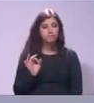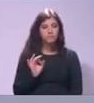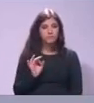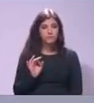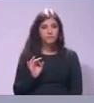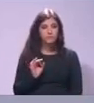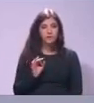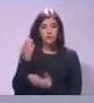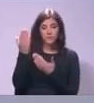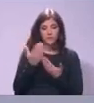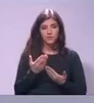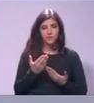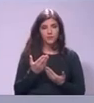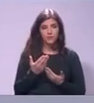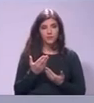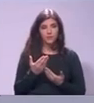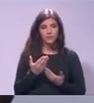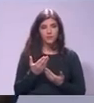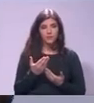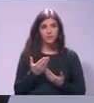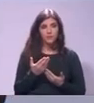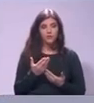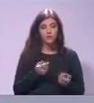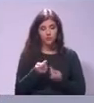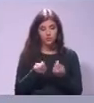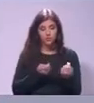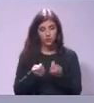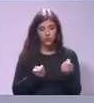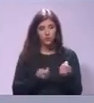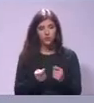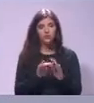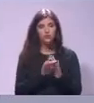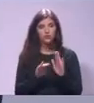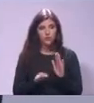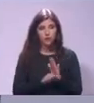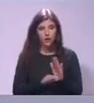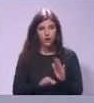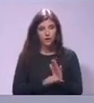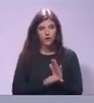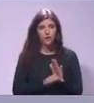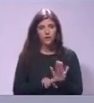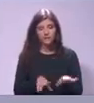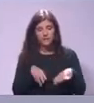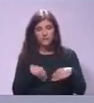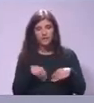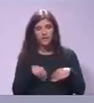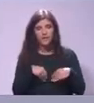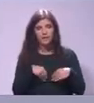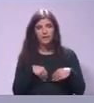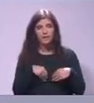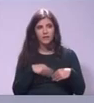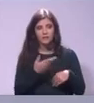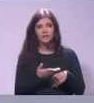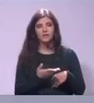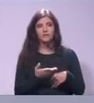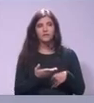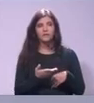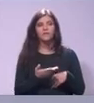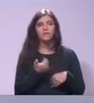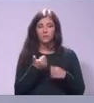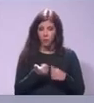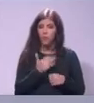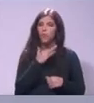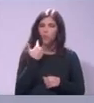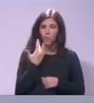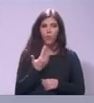moradores o discurso dos respectivos problemas é da arábia deus fazerem isso é uma jogada de mestre